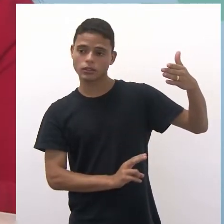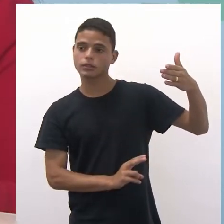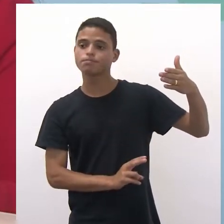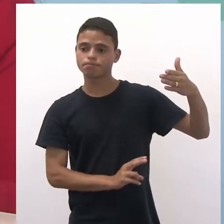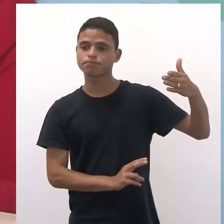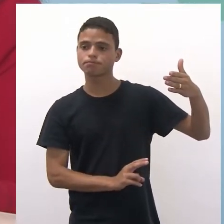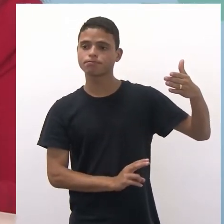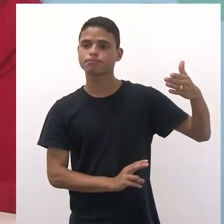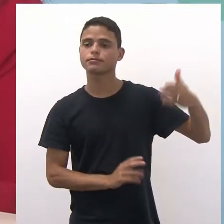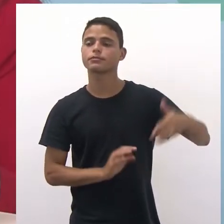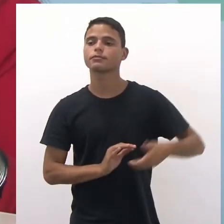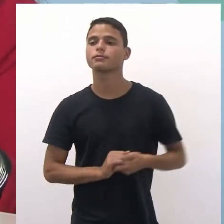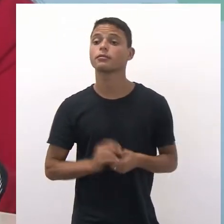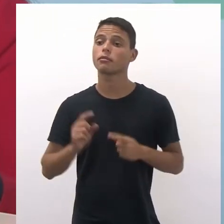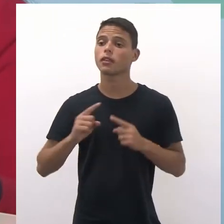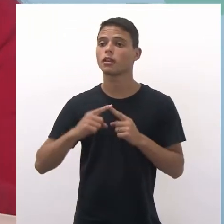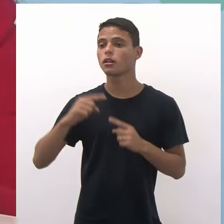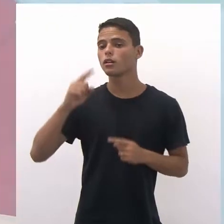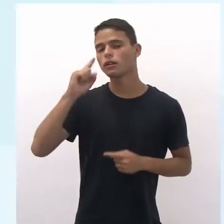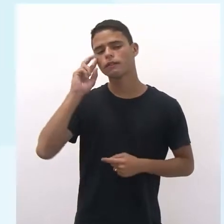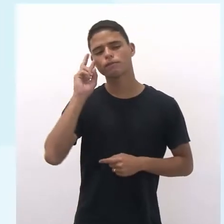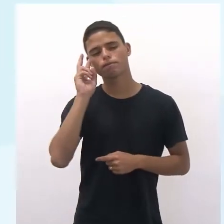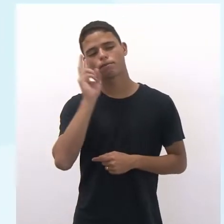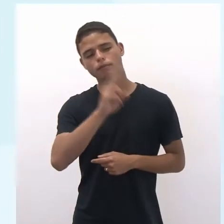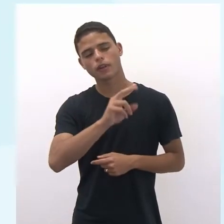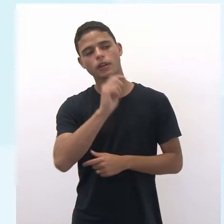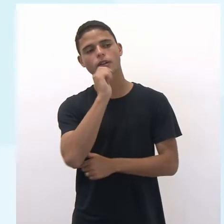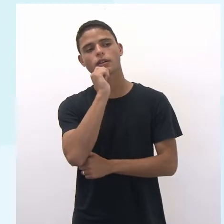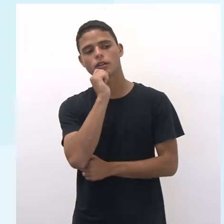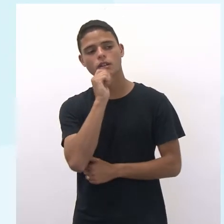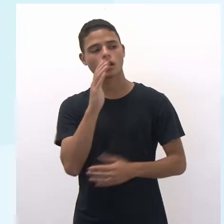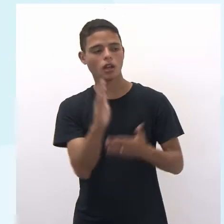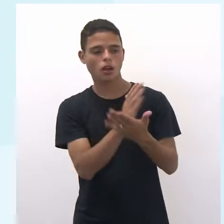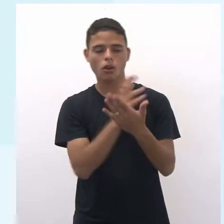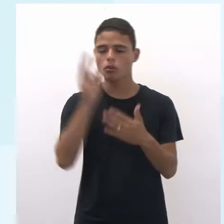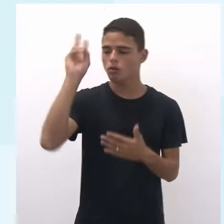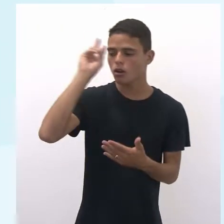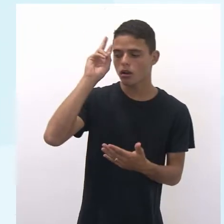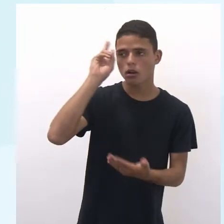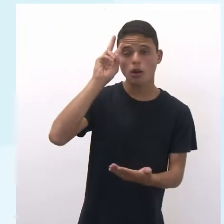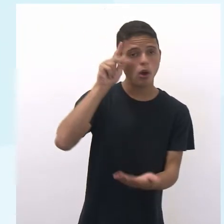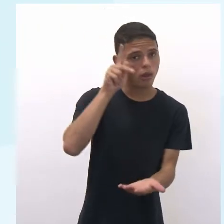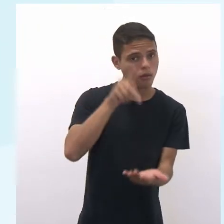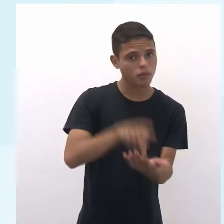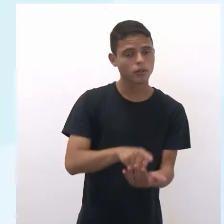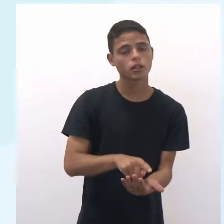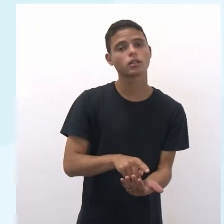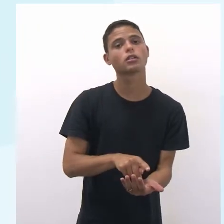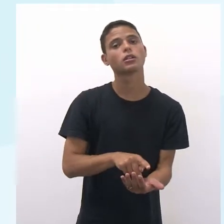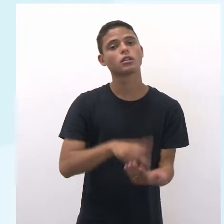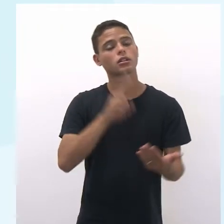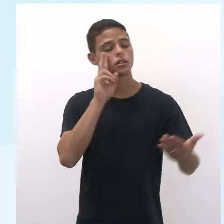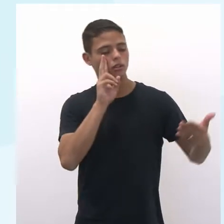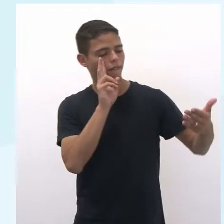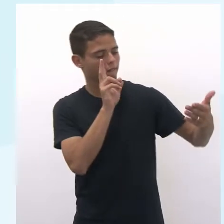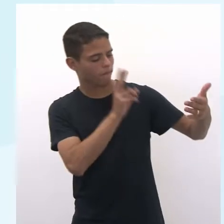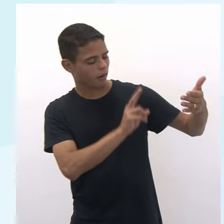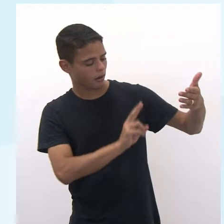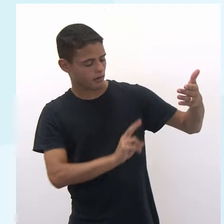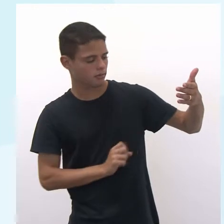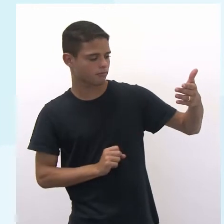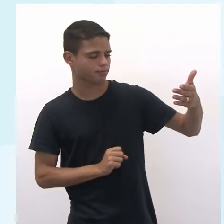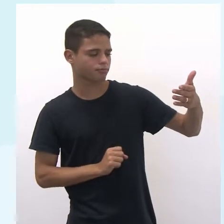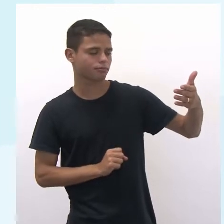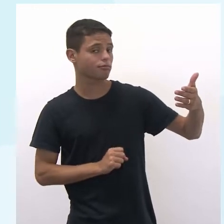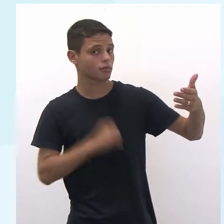entra nesse mérito, mas olhar os fatos históricos, mesmo que sejam cinematográficos,